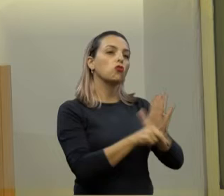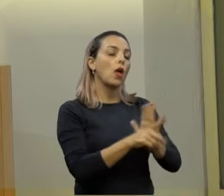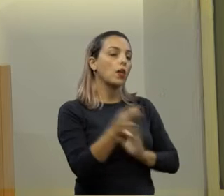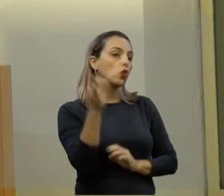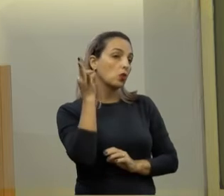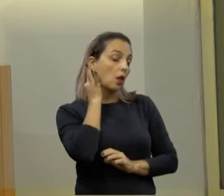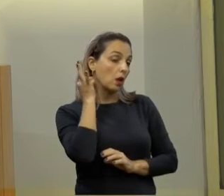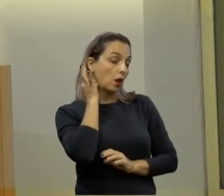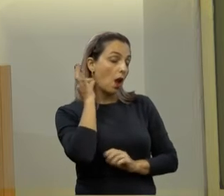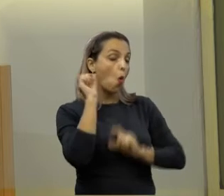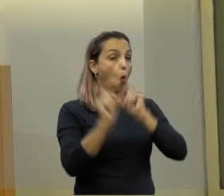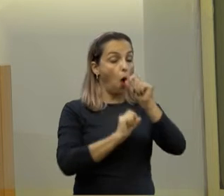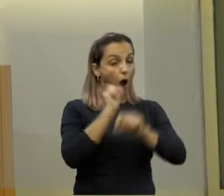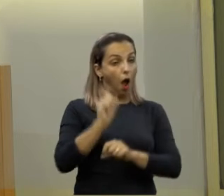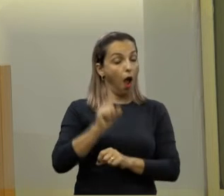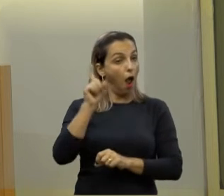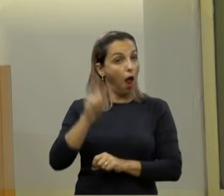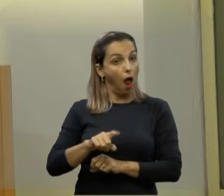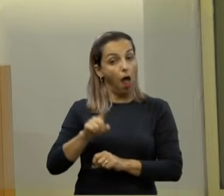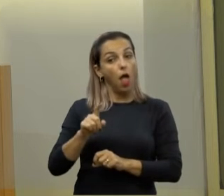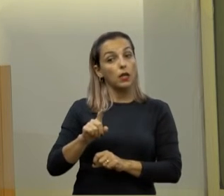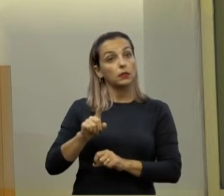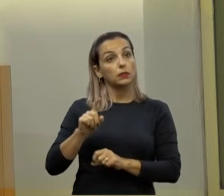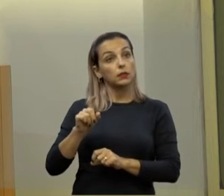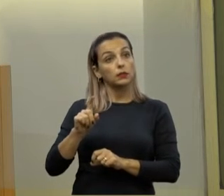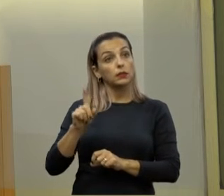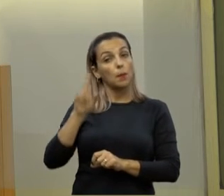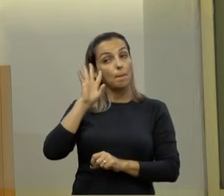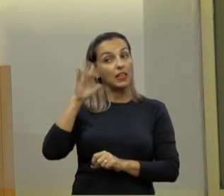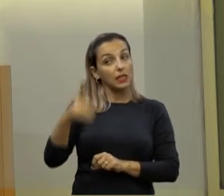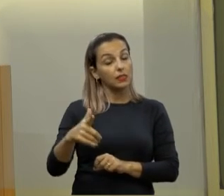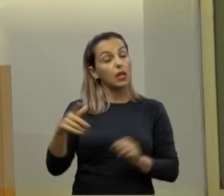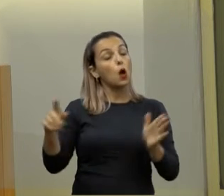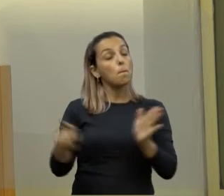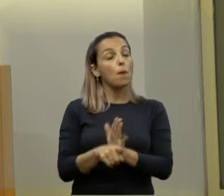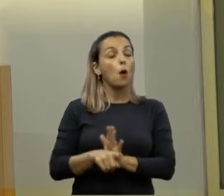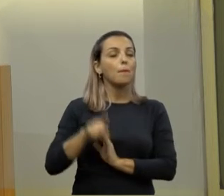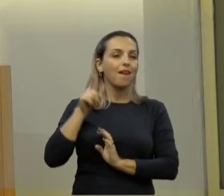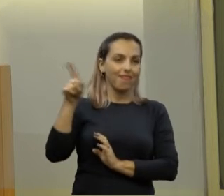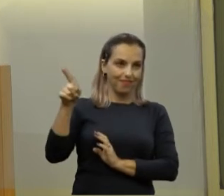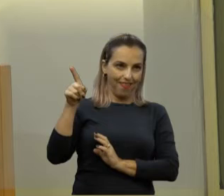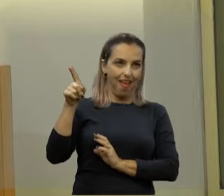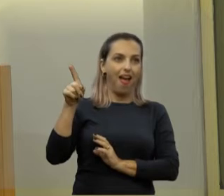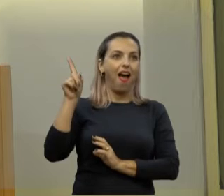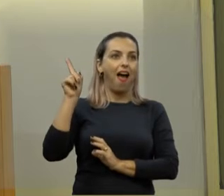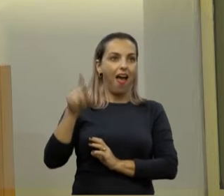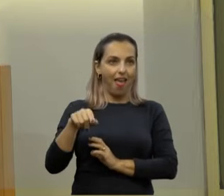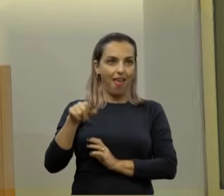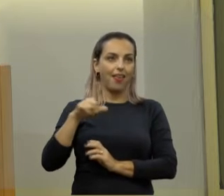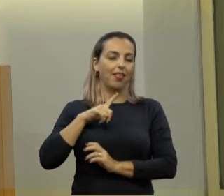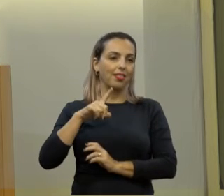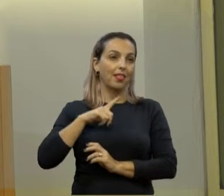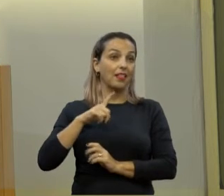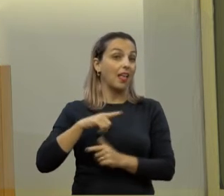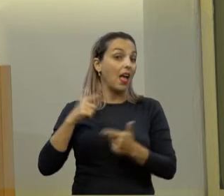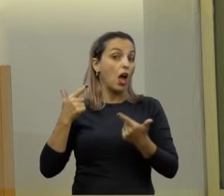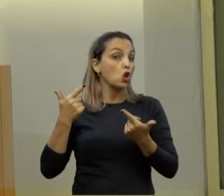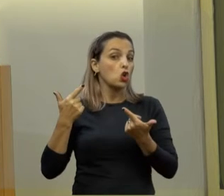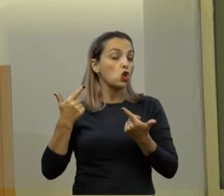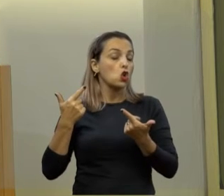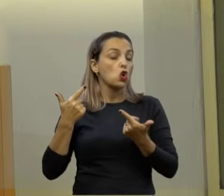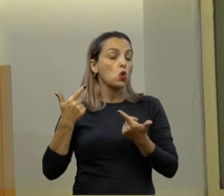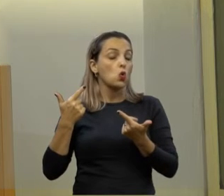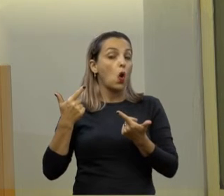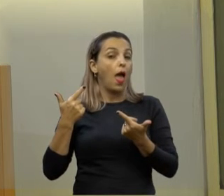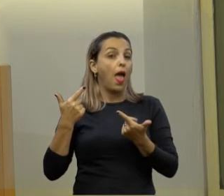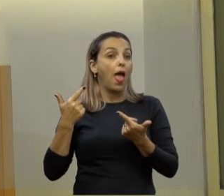também executivo essa possibilidade se formou com a decisão transitada Em julgado transitado em julgado não há mais possibilidade